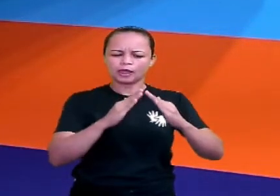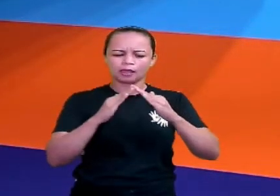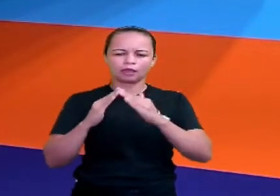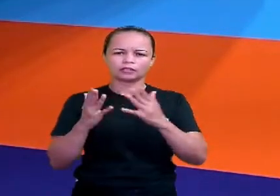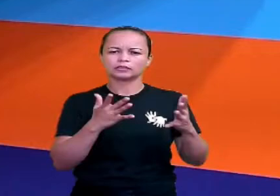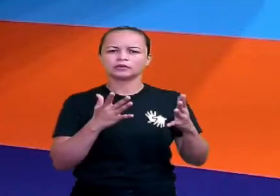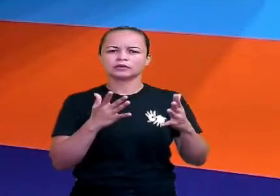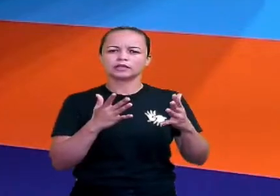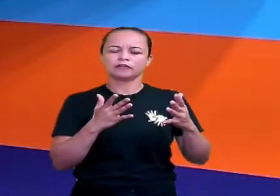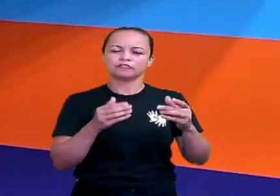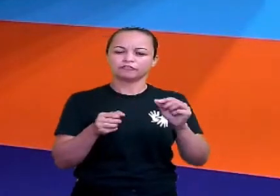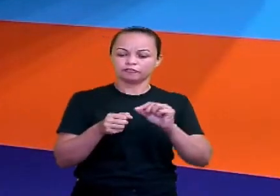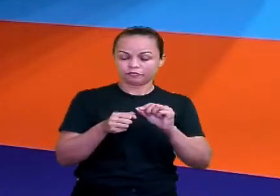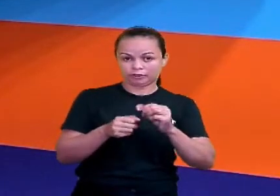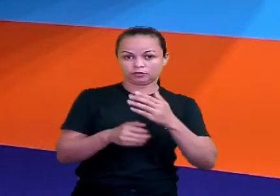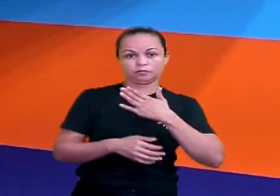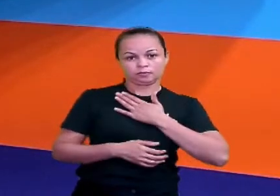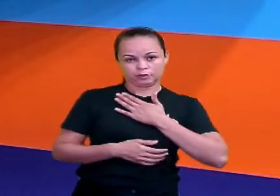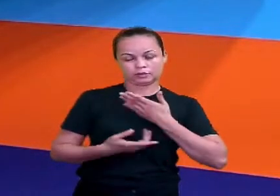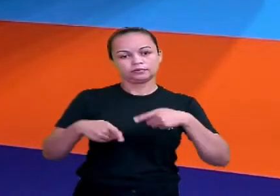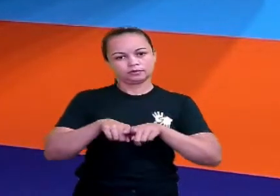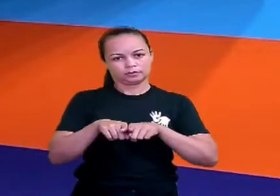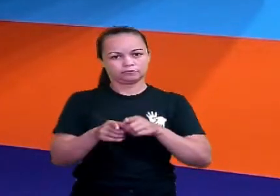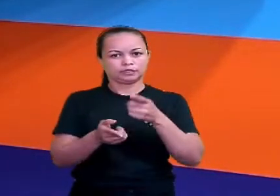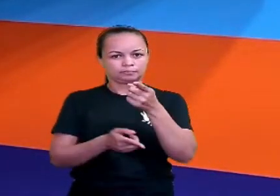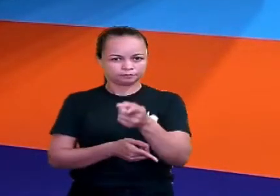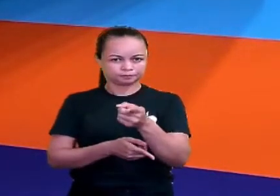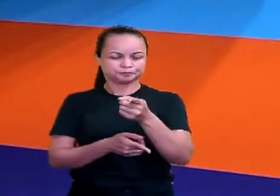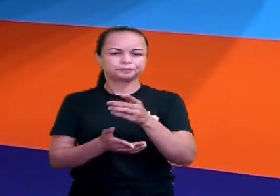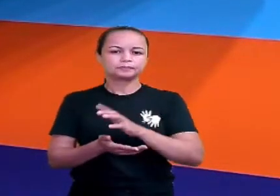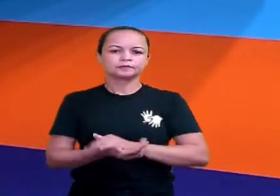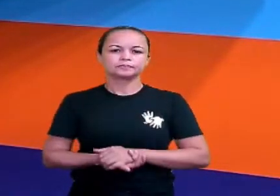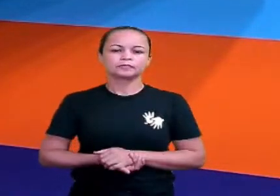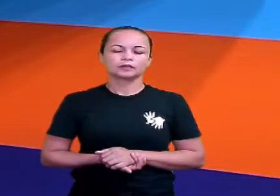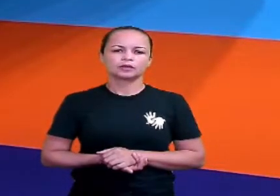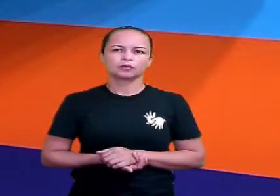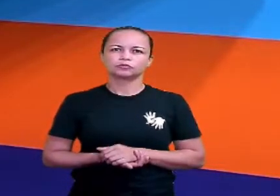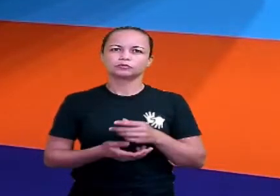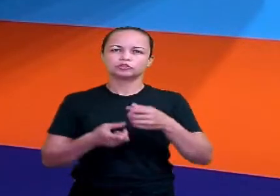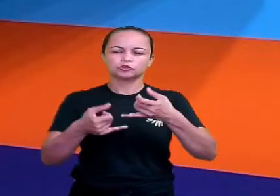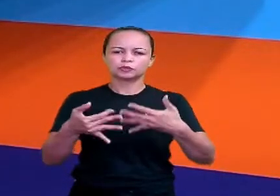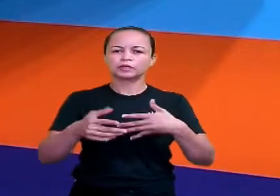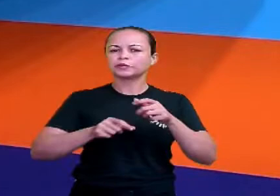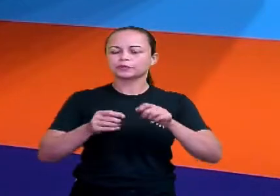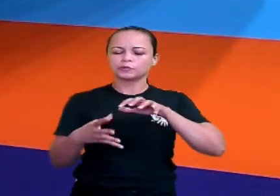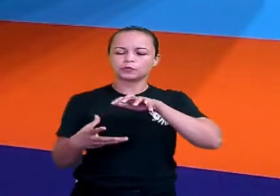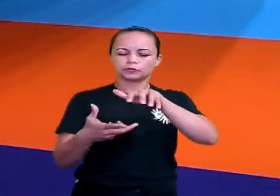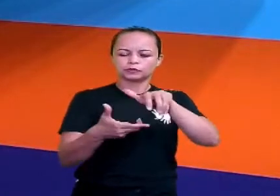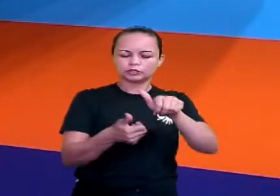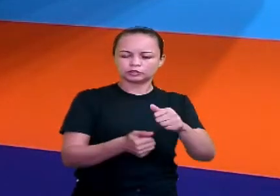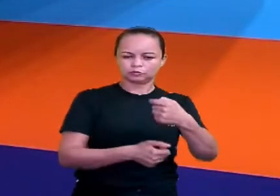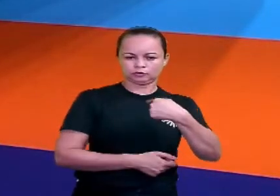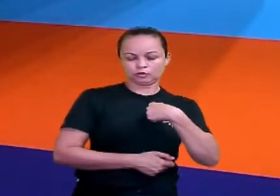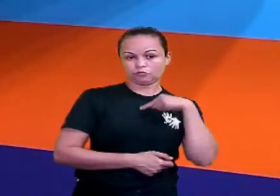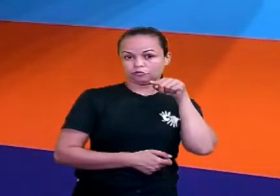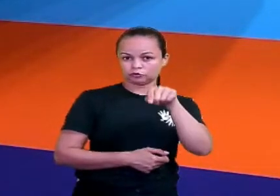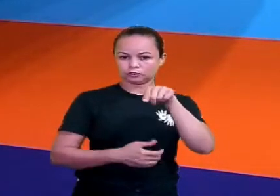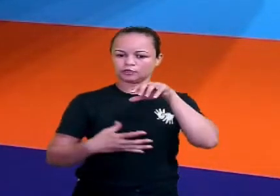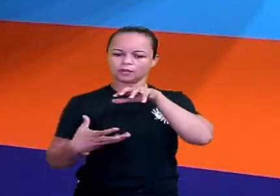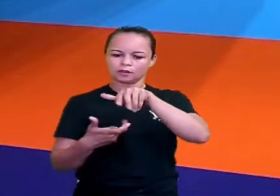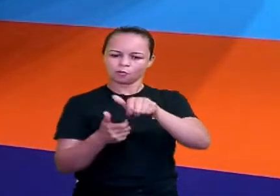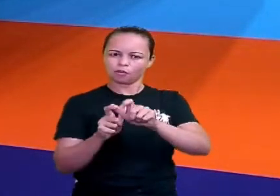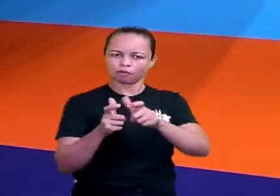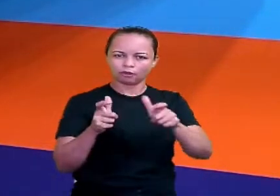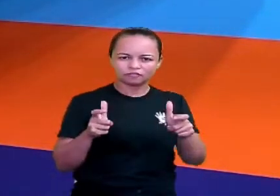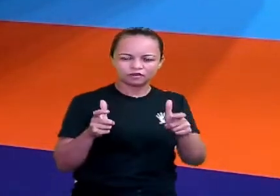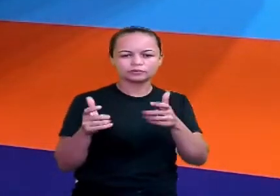feito por mim, mas ele é feito também por você. Então, quando ele diz que o mundo inteiro somos eu e você, é isso que ele está querendo dizer,